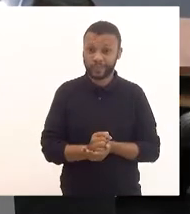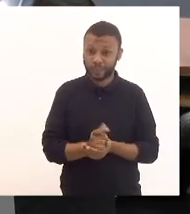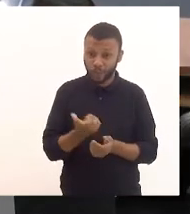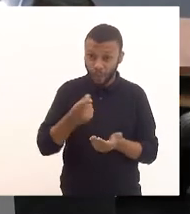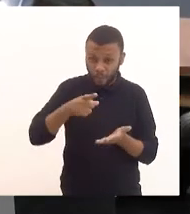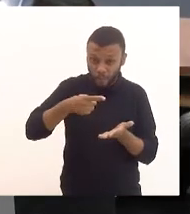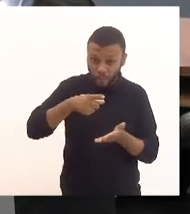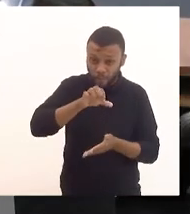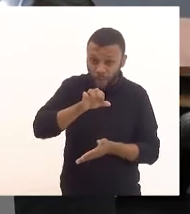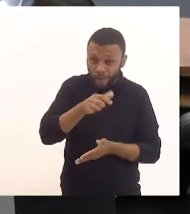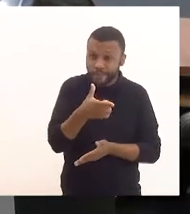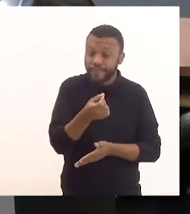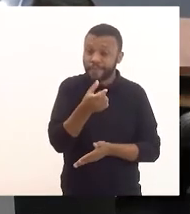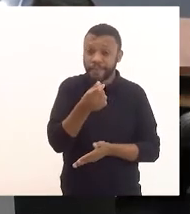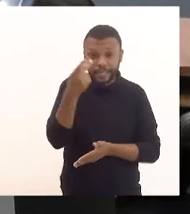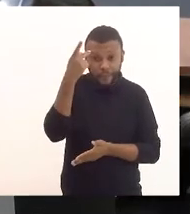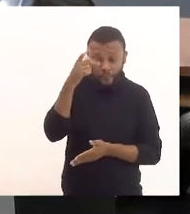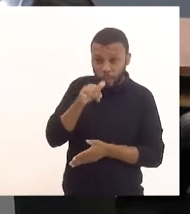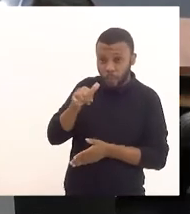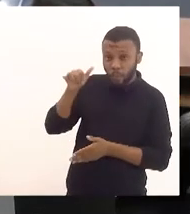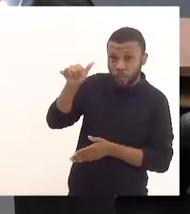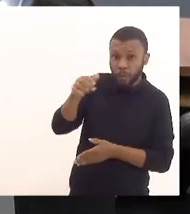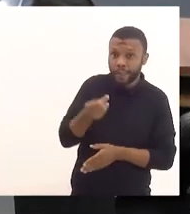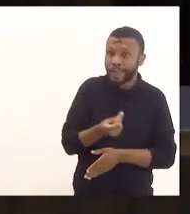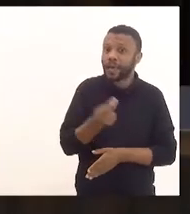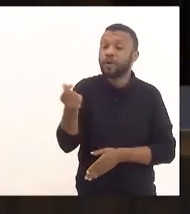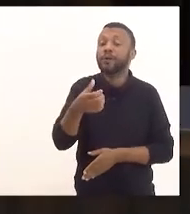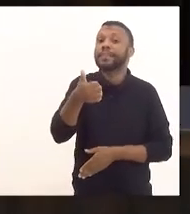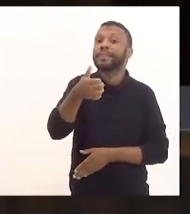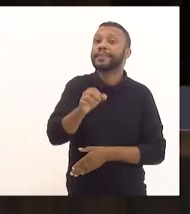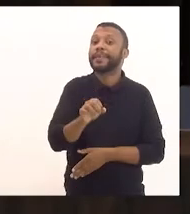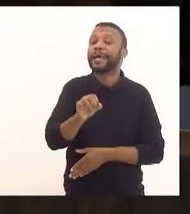9:20 de São Paulo ele saiu quase 10:40